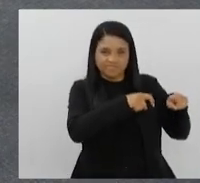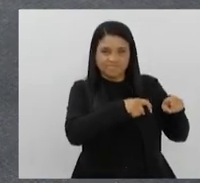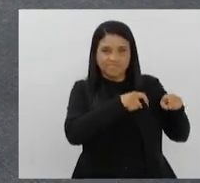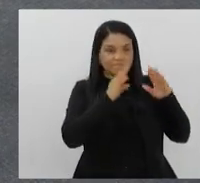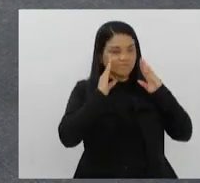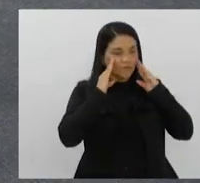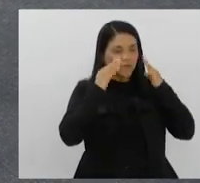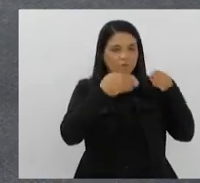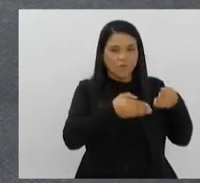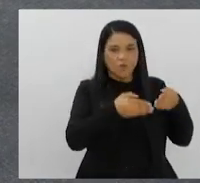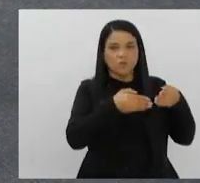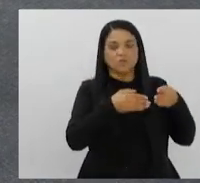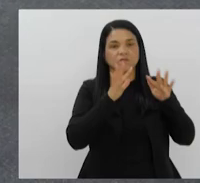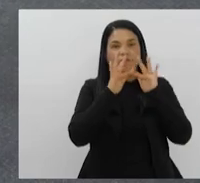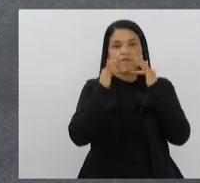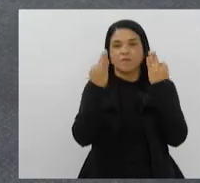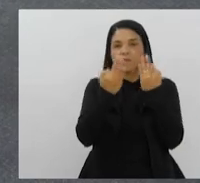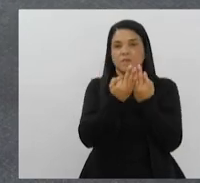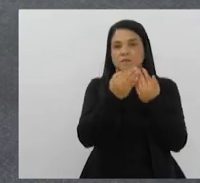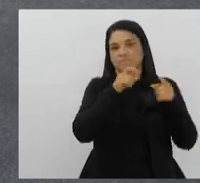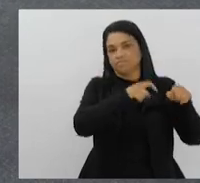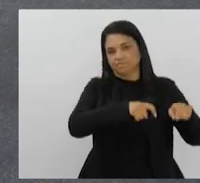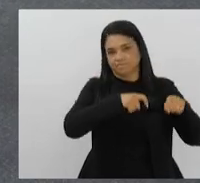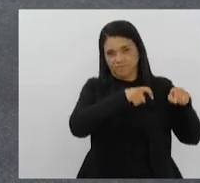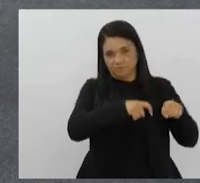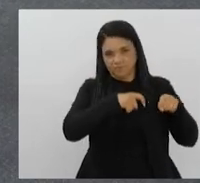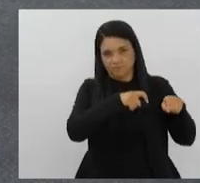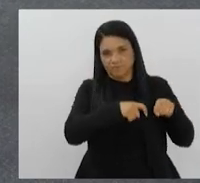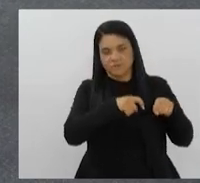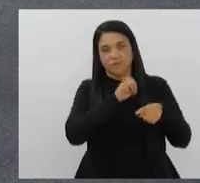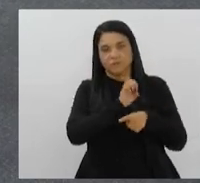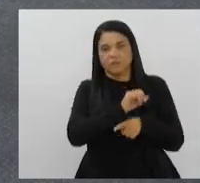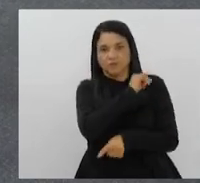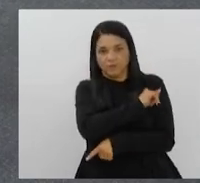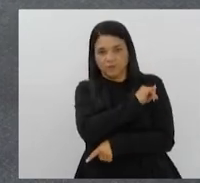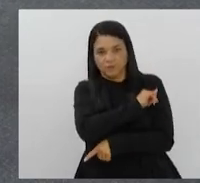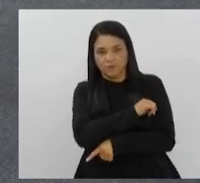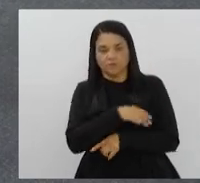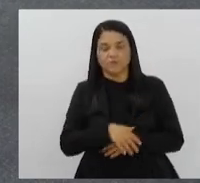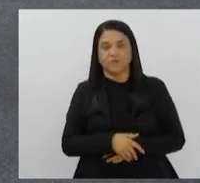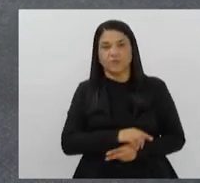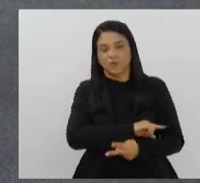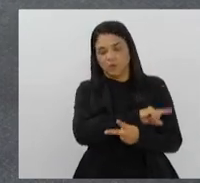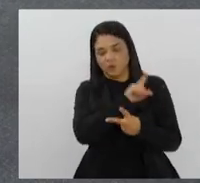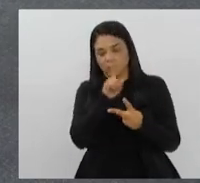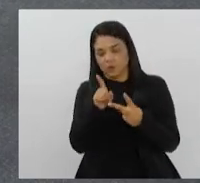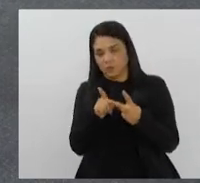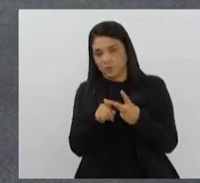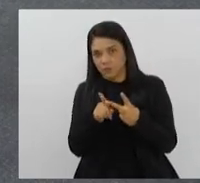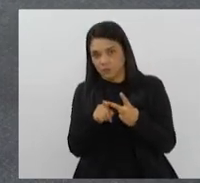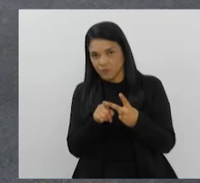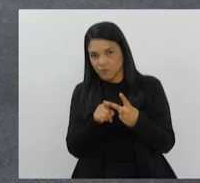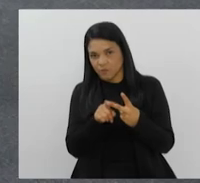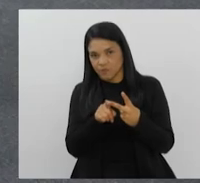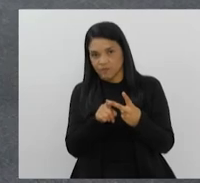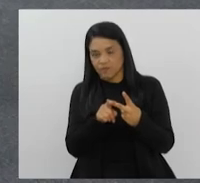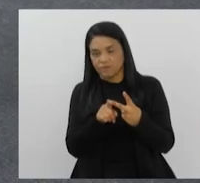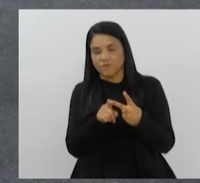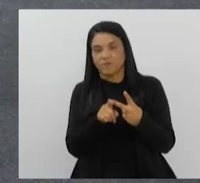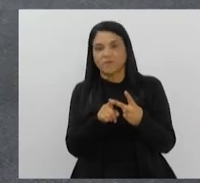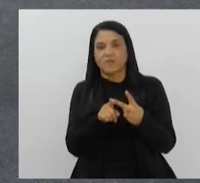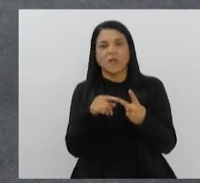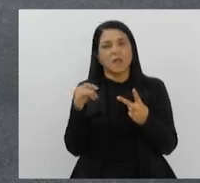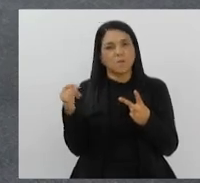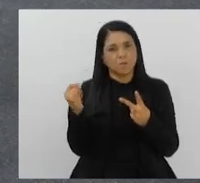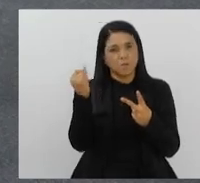na agricultura familiar, né, no nosso estado. O segundo, presidente, é a gente ressaltar